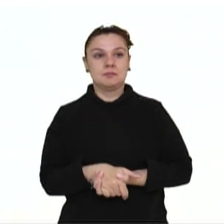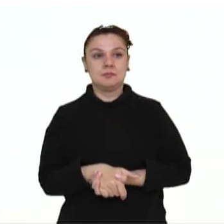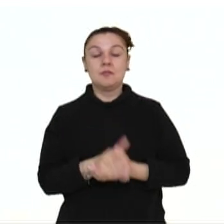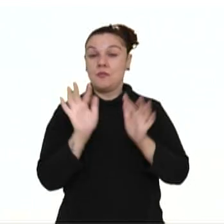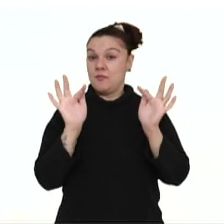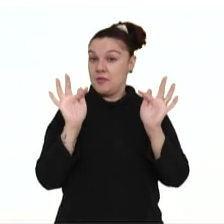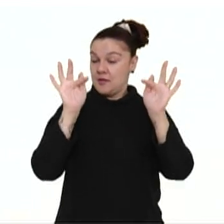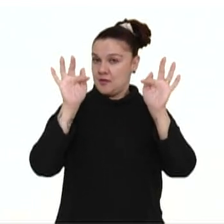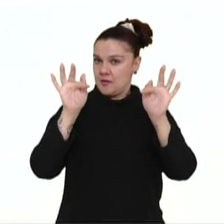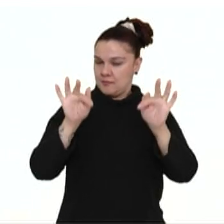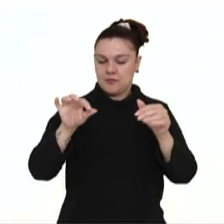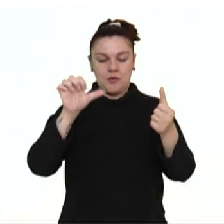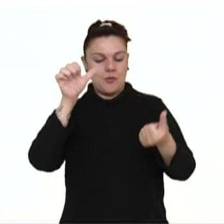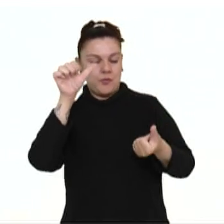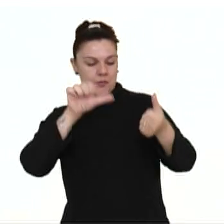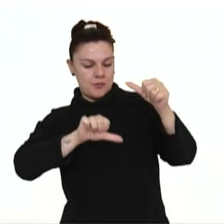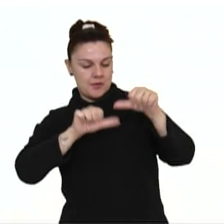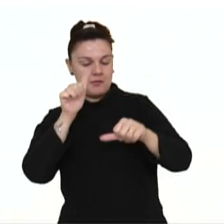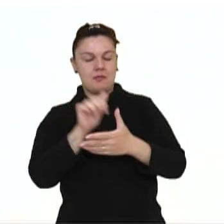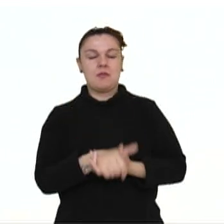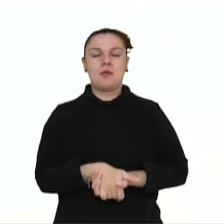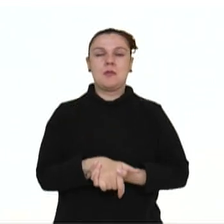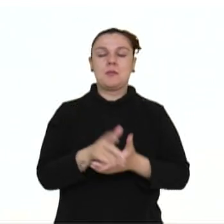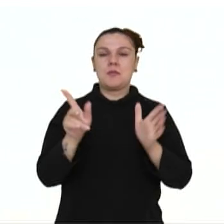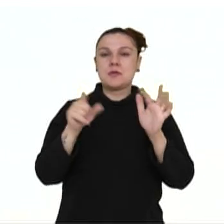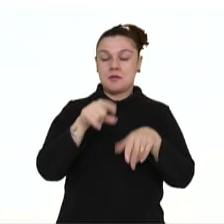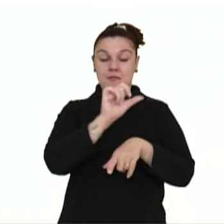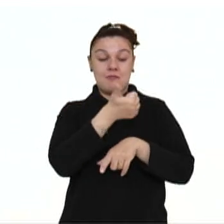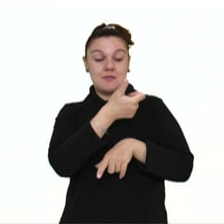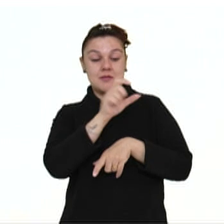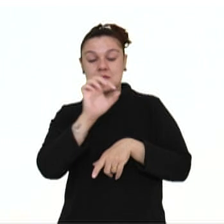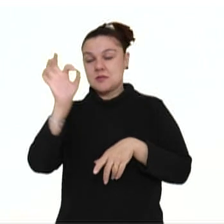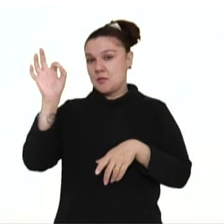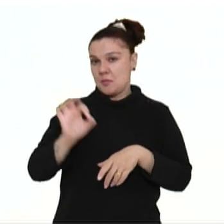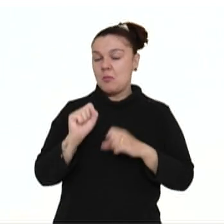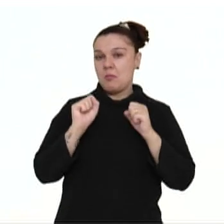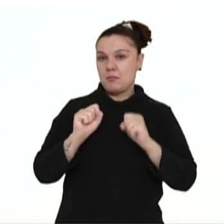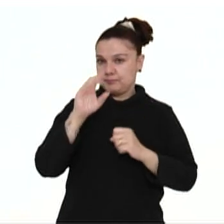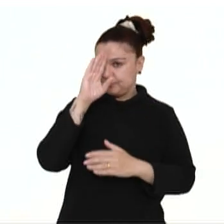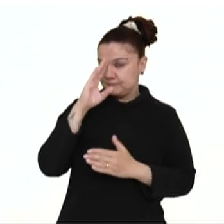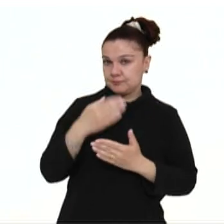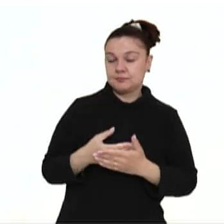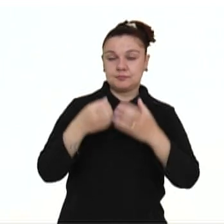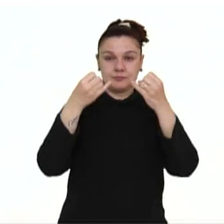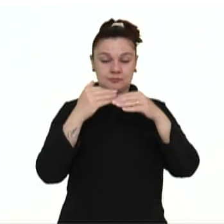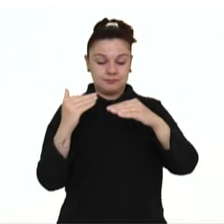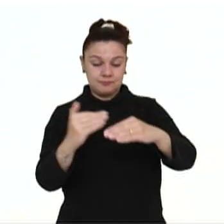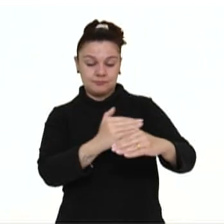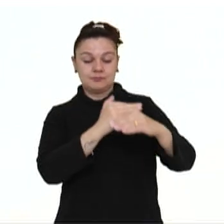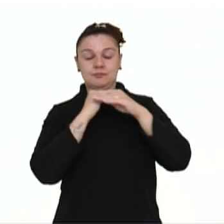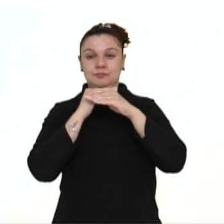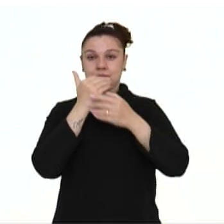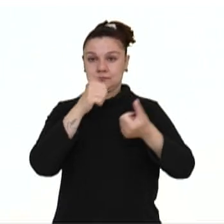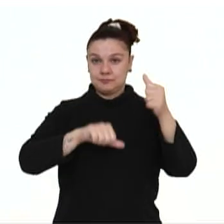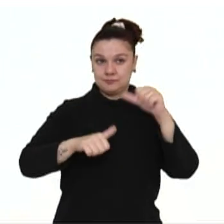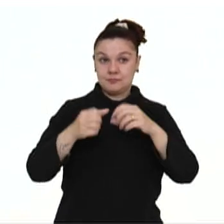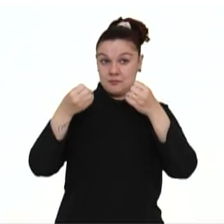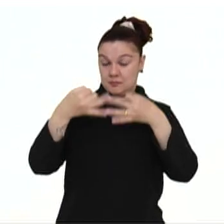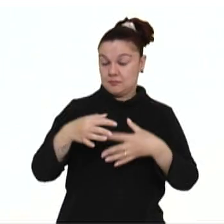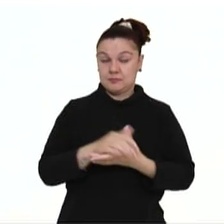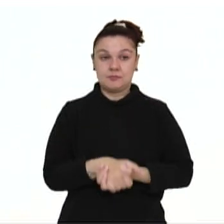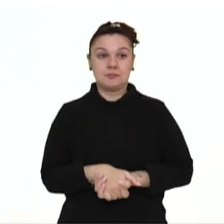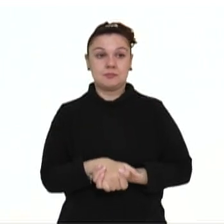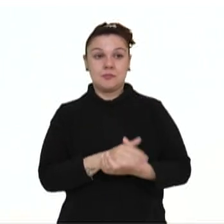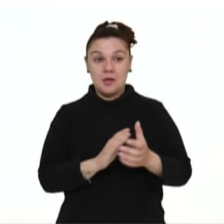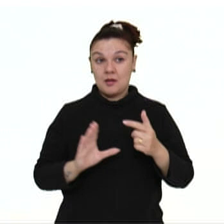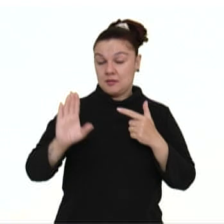uma reação química, na qual o rendimento foi de 100%, pode-se dizer que se atingiu o equilíbrio químico? Justifique.